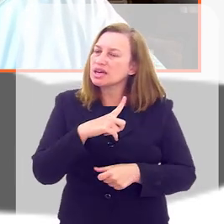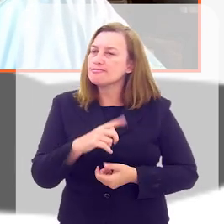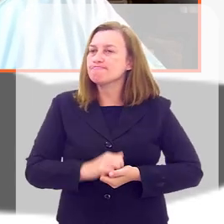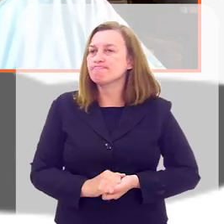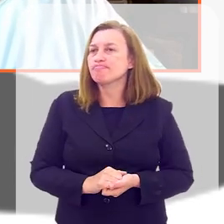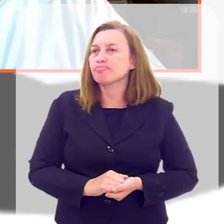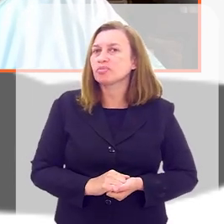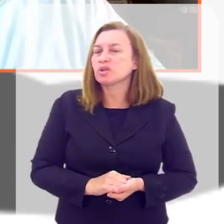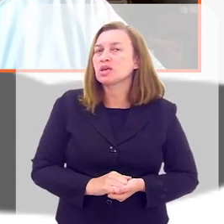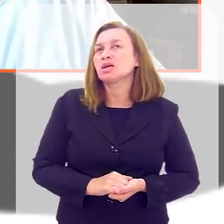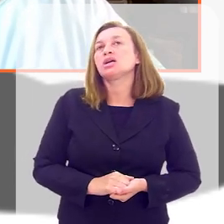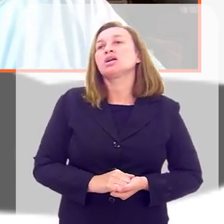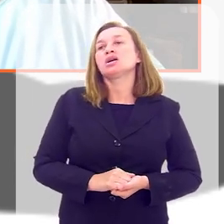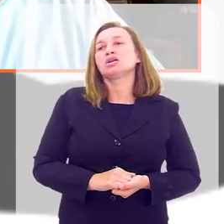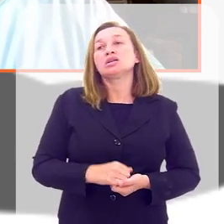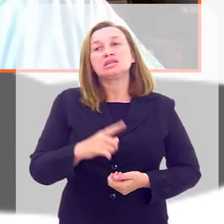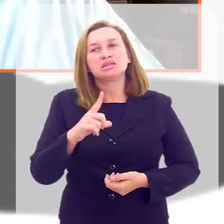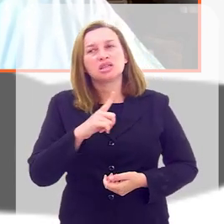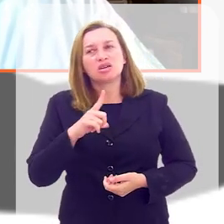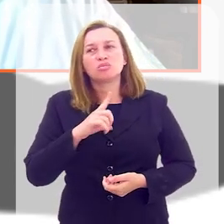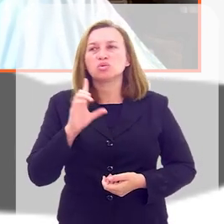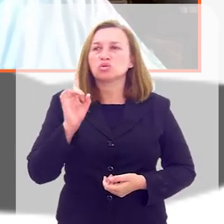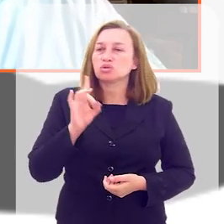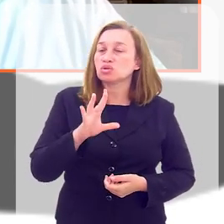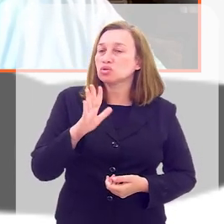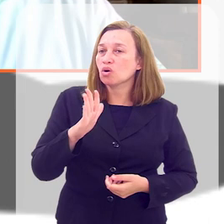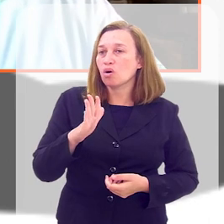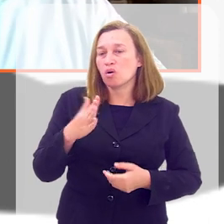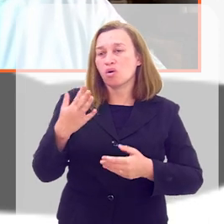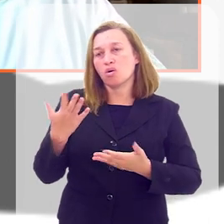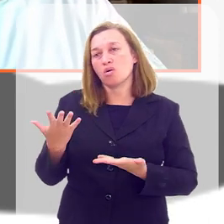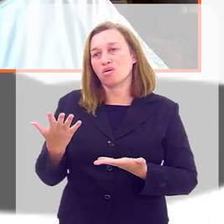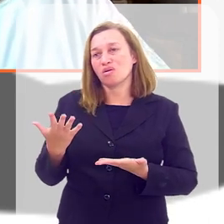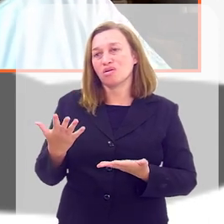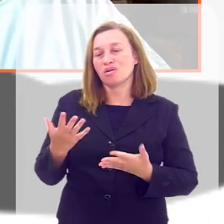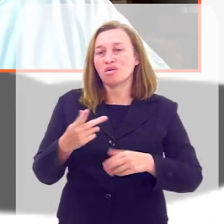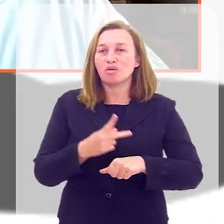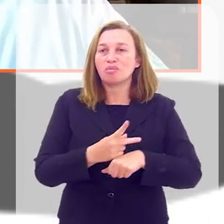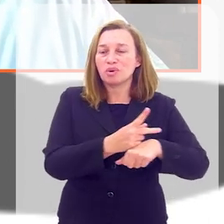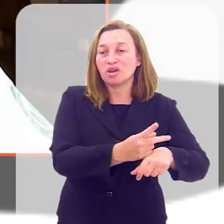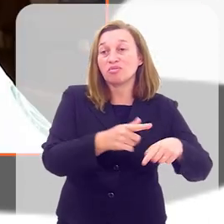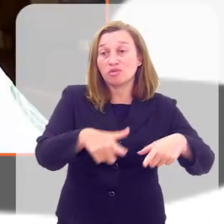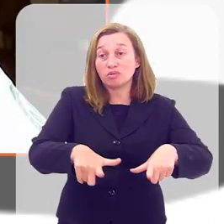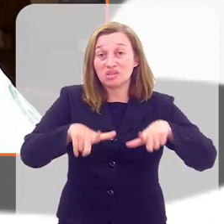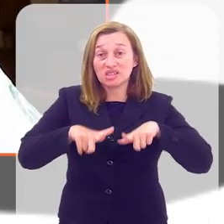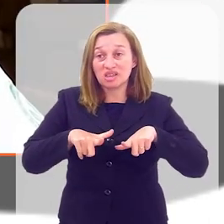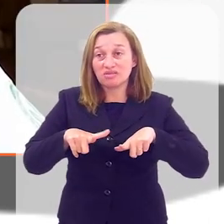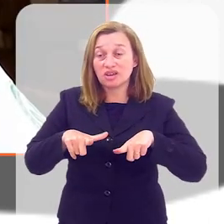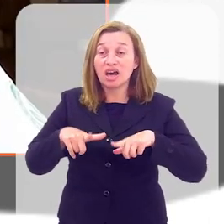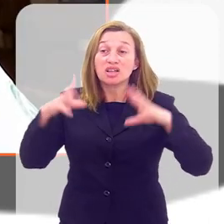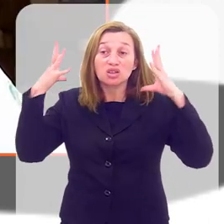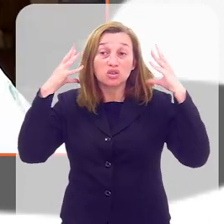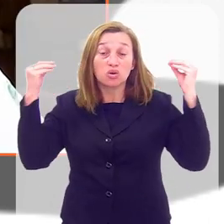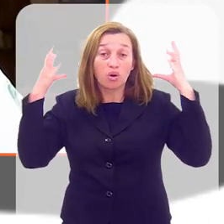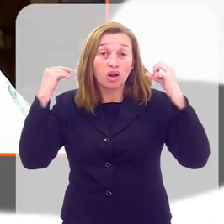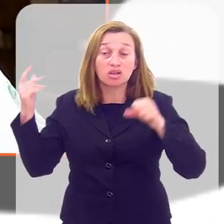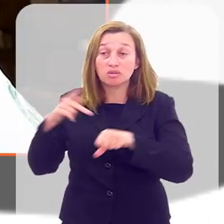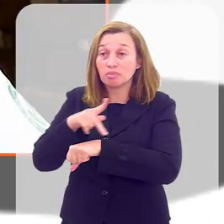vocês já ganharam algum prêmio nós temos só o maior prêmio foi certificado